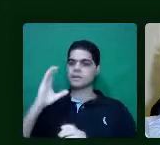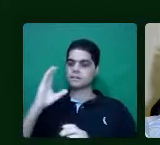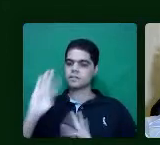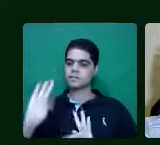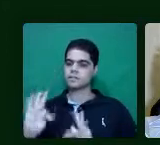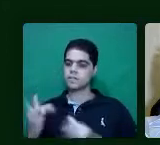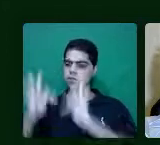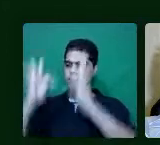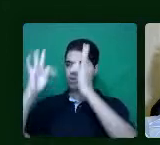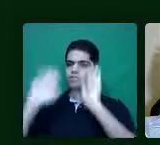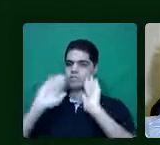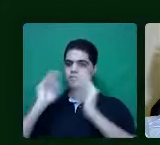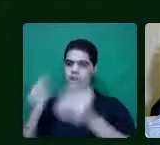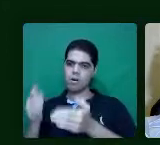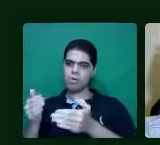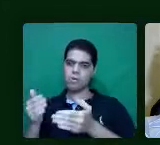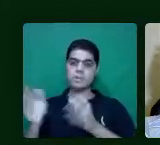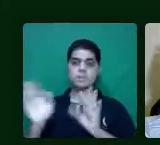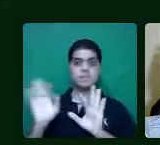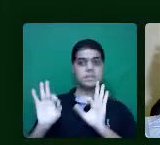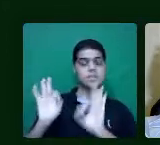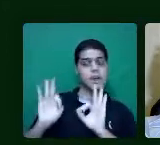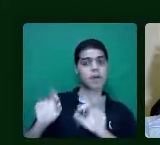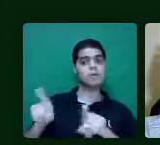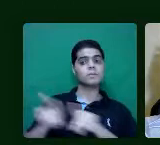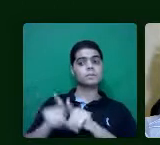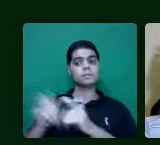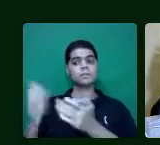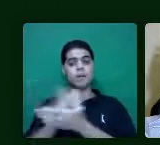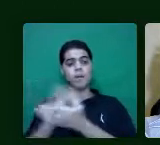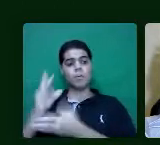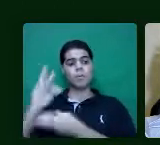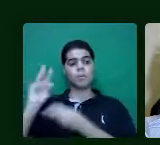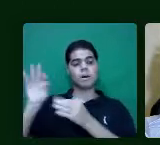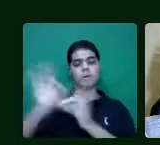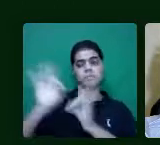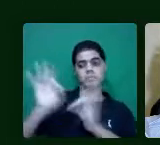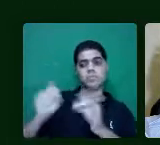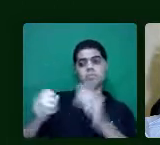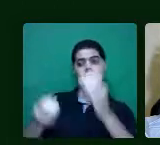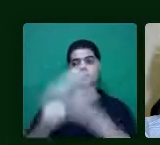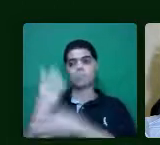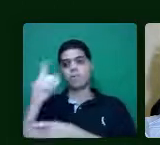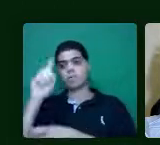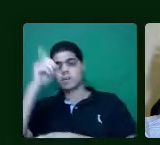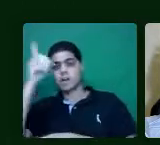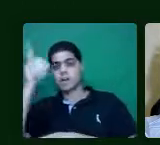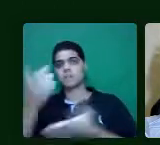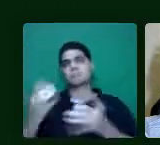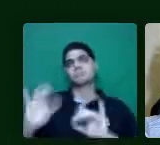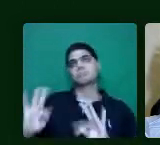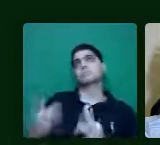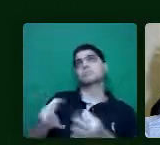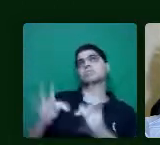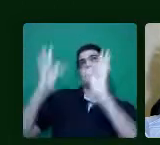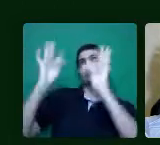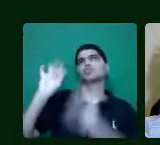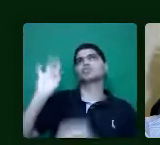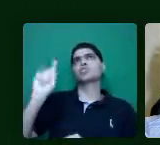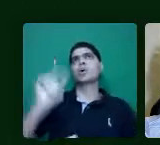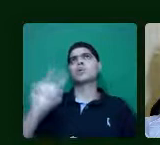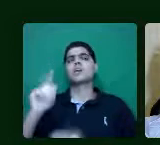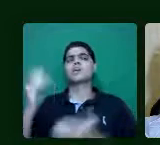solução que você consegue criar, que não necessariamente envolva tecnologia dentro do desafio, então não